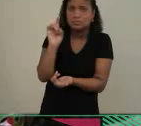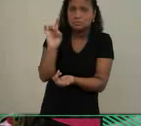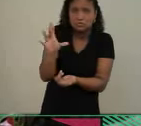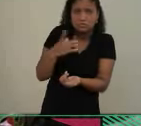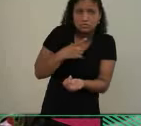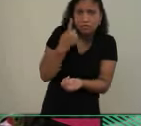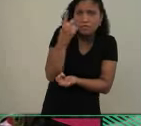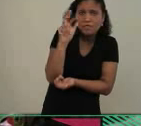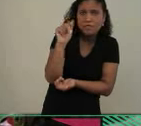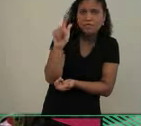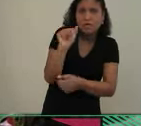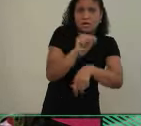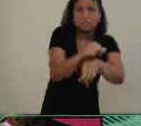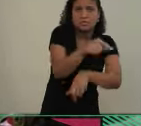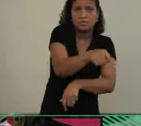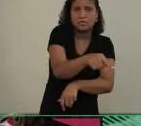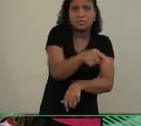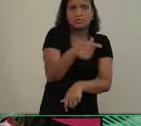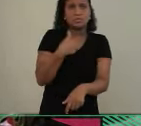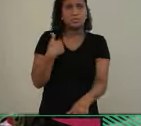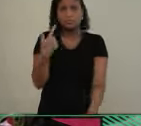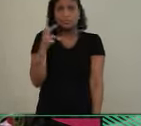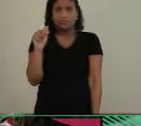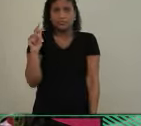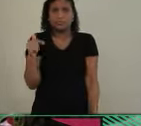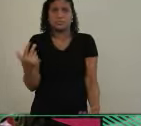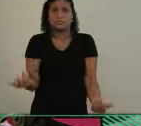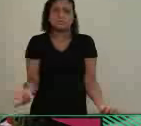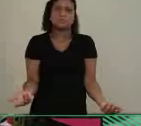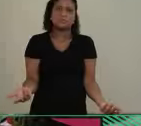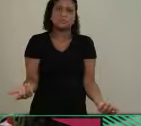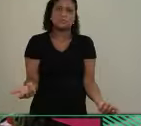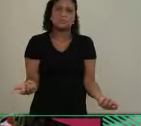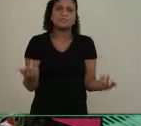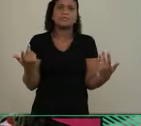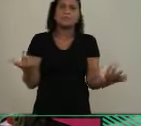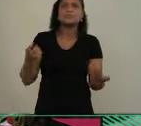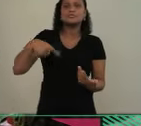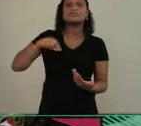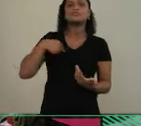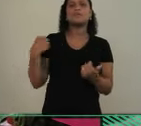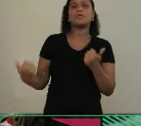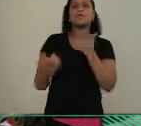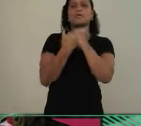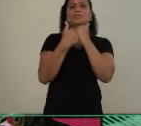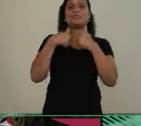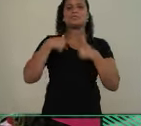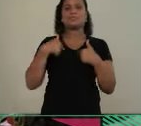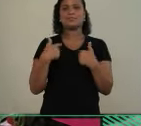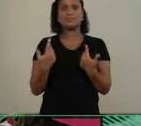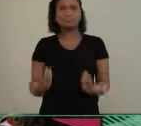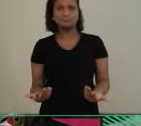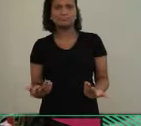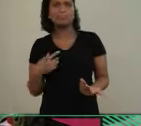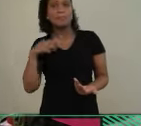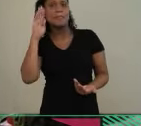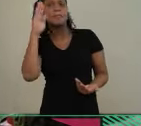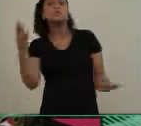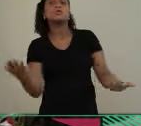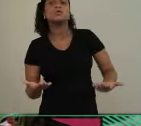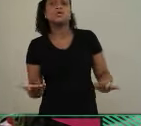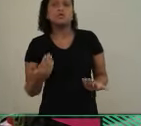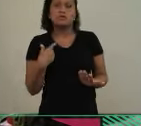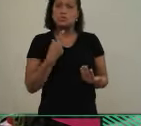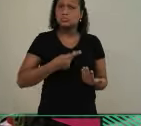pessoa aqui parada, eu não tenho vaga, sabe? Então isso, assim, me deu um apoio maior para eu também ir à frente disso,